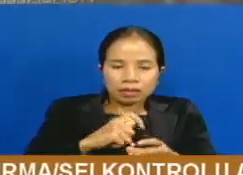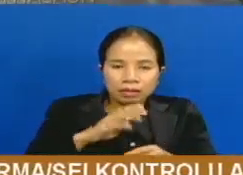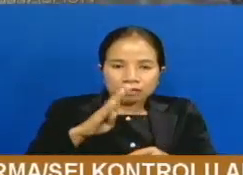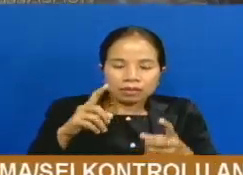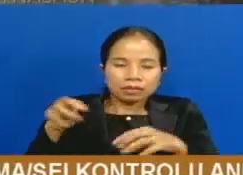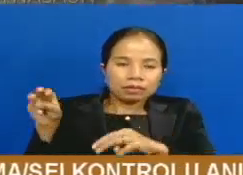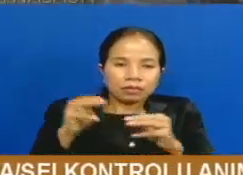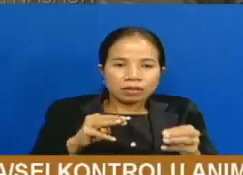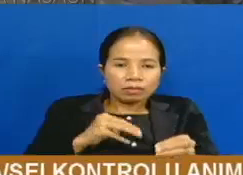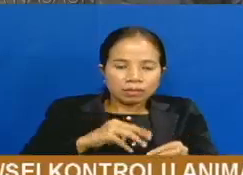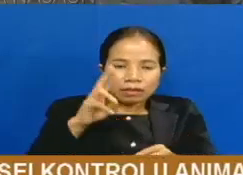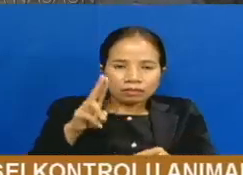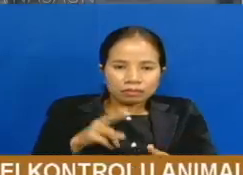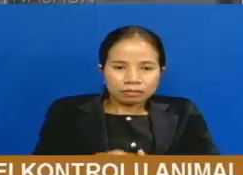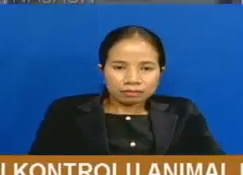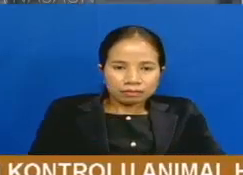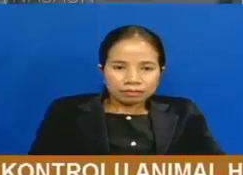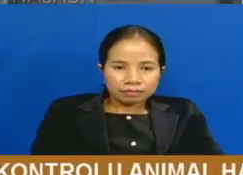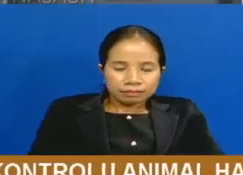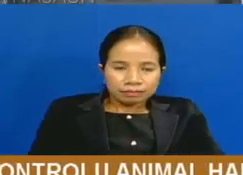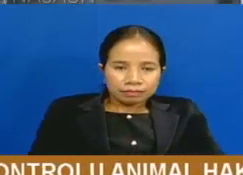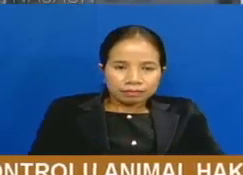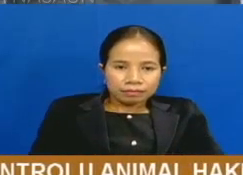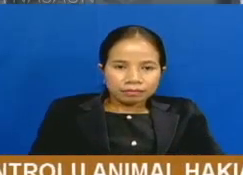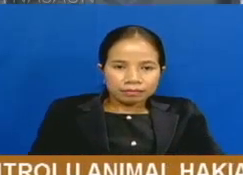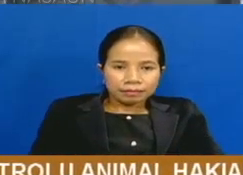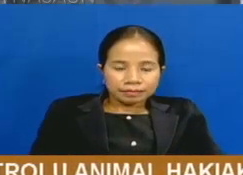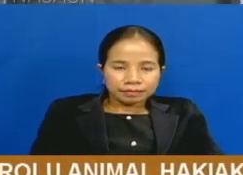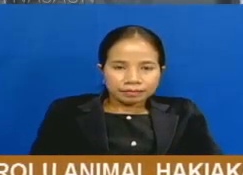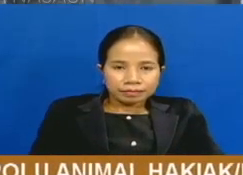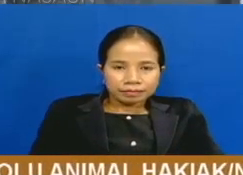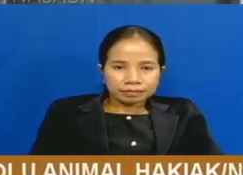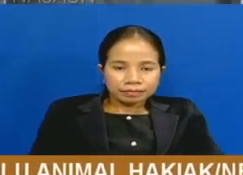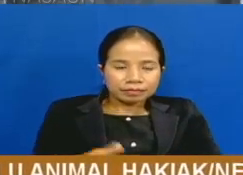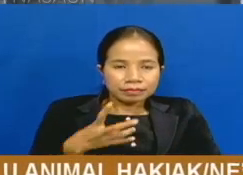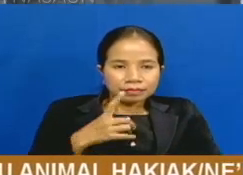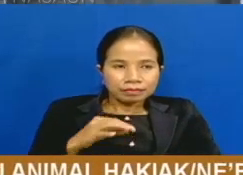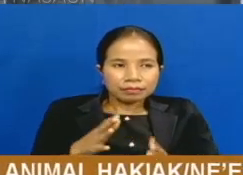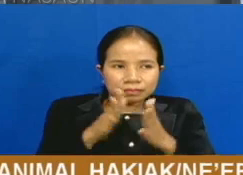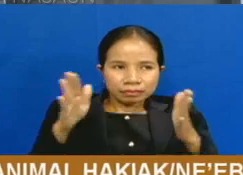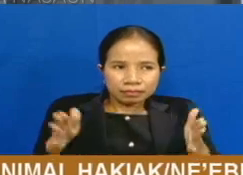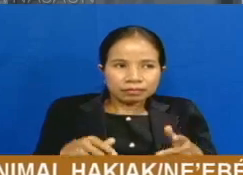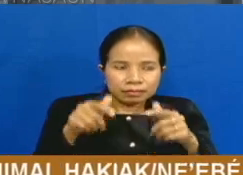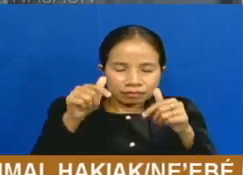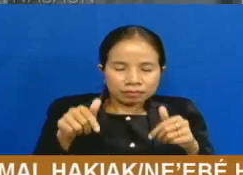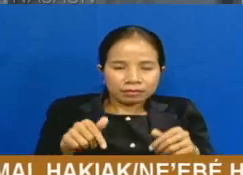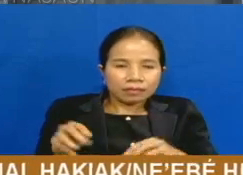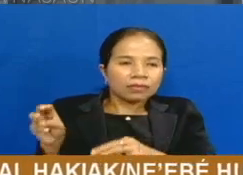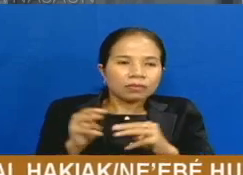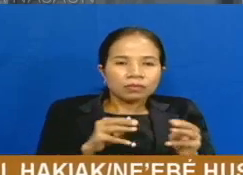se muda ba Manliwana. Kondisau rai nia dili nia duan makaneo na atu muda taam bane